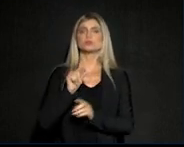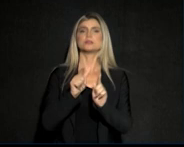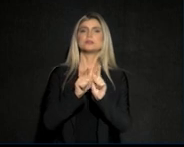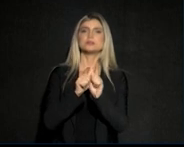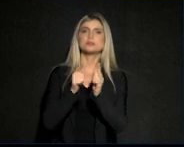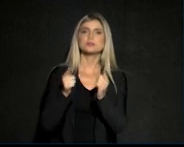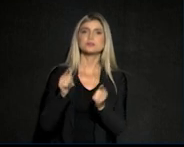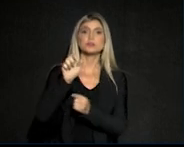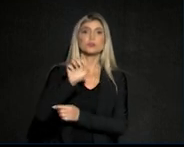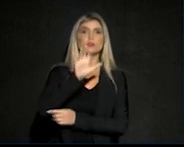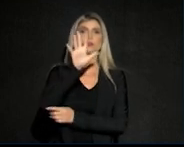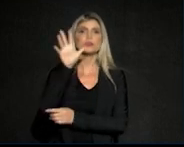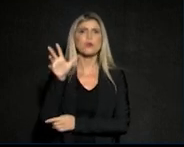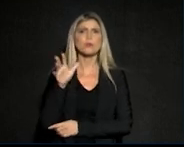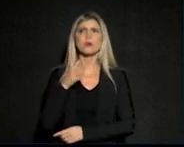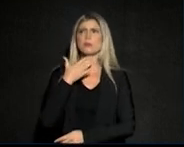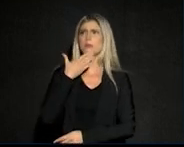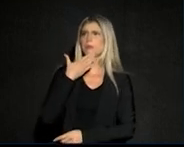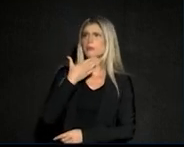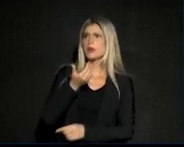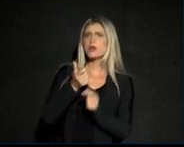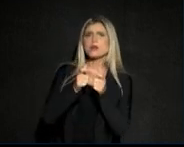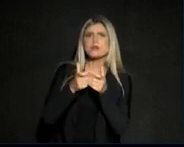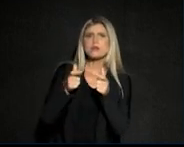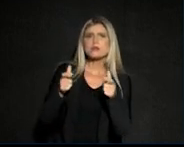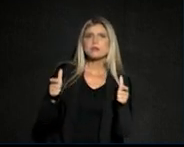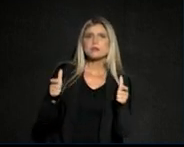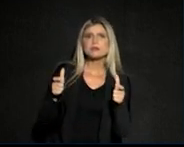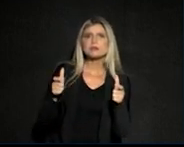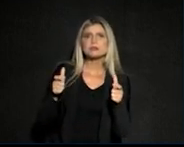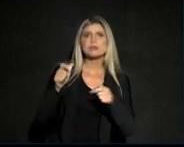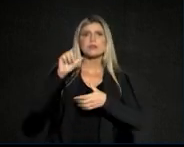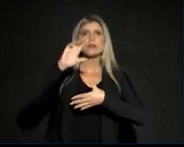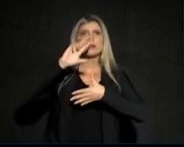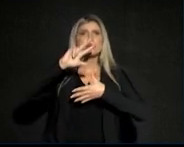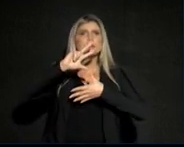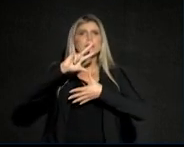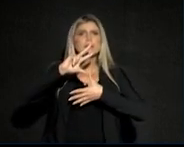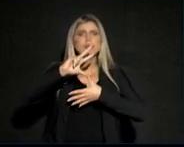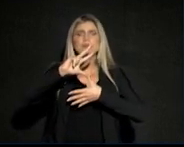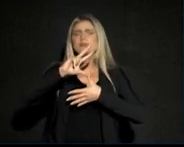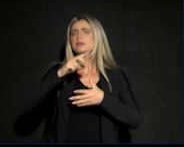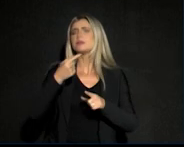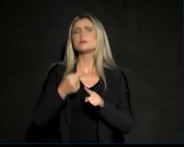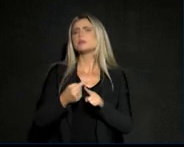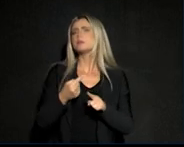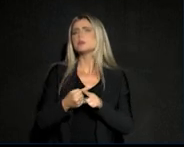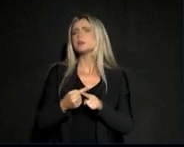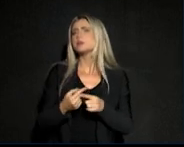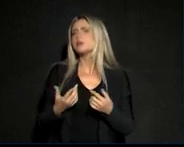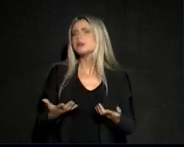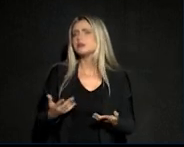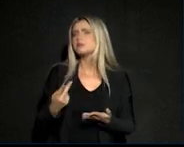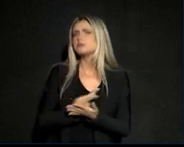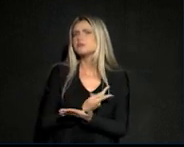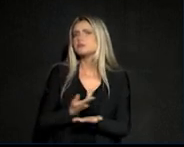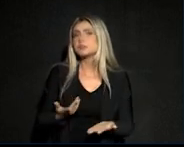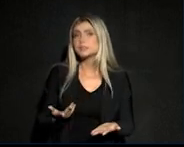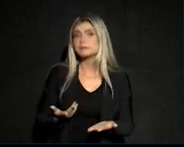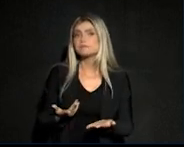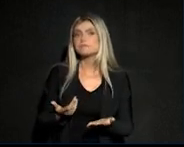transformação bancada da América Latina e por quê que isso aconteceu o quê que essa chegamos até se ponto em 2022